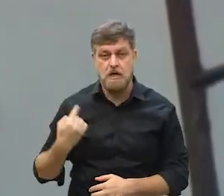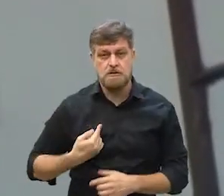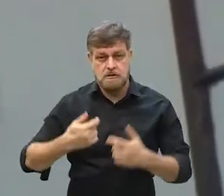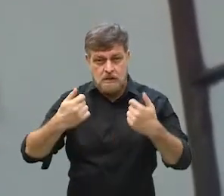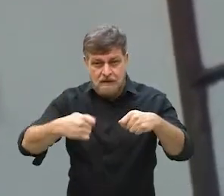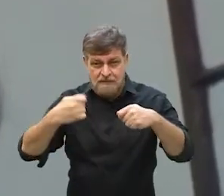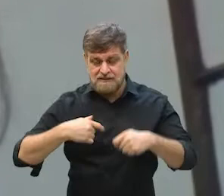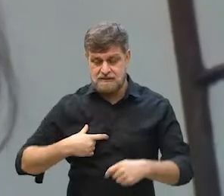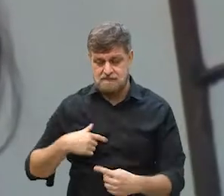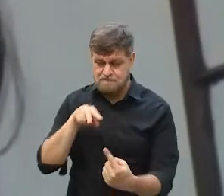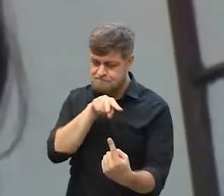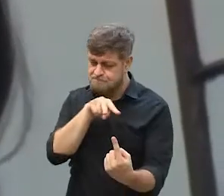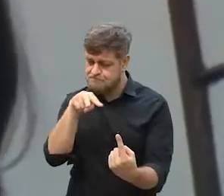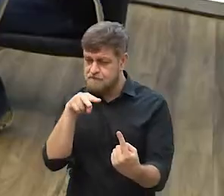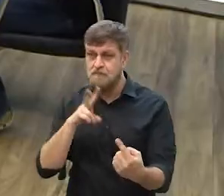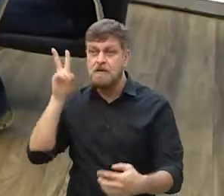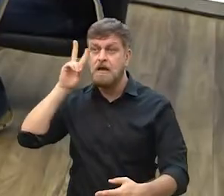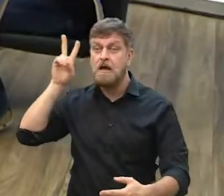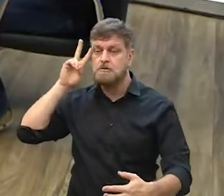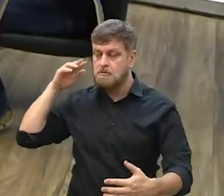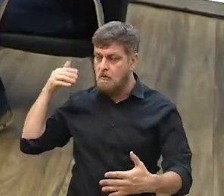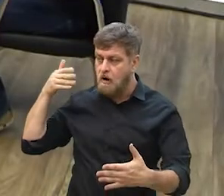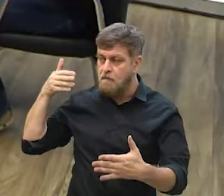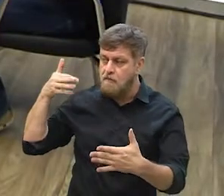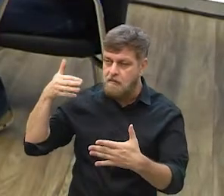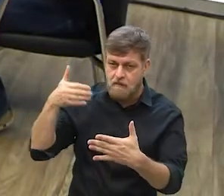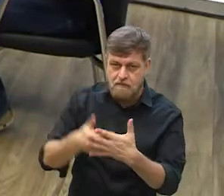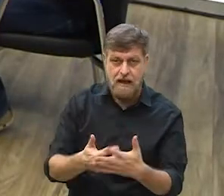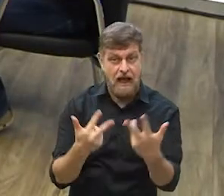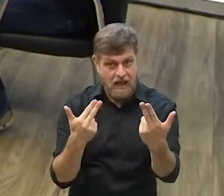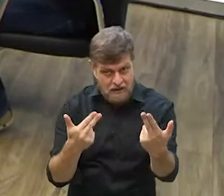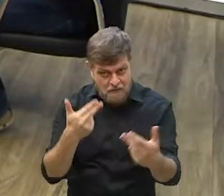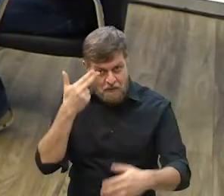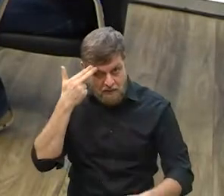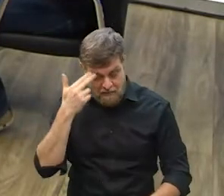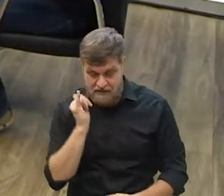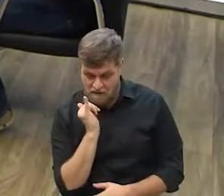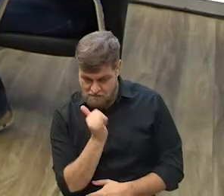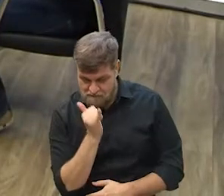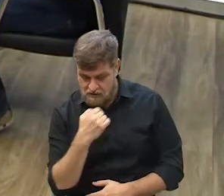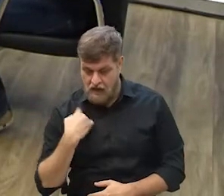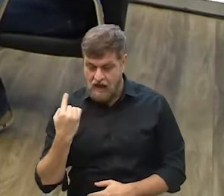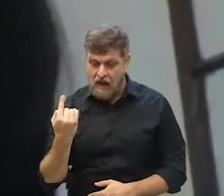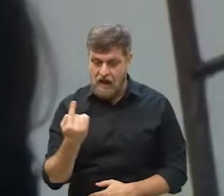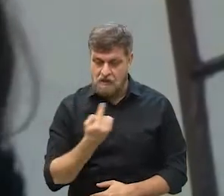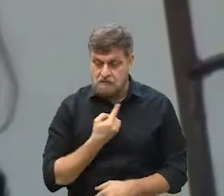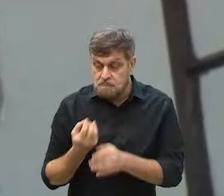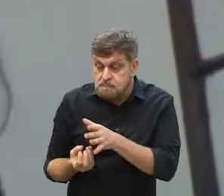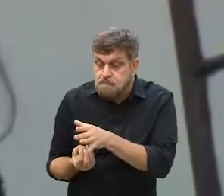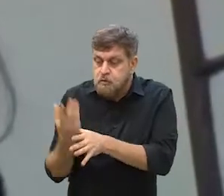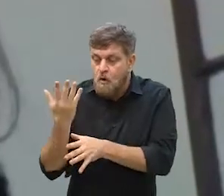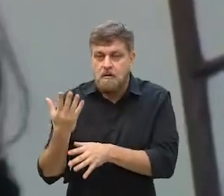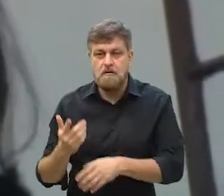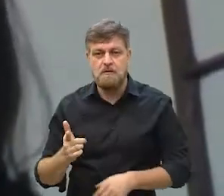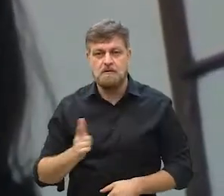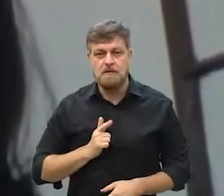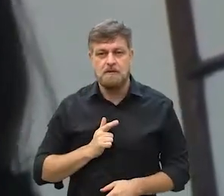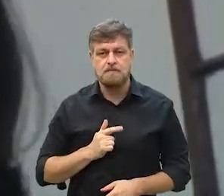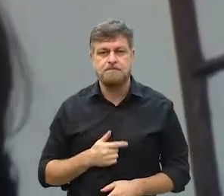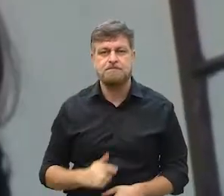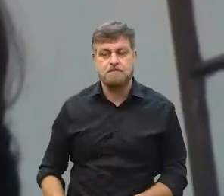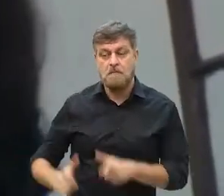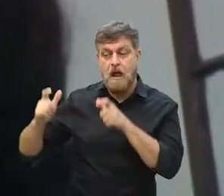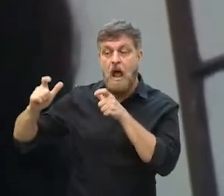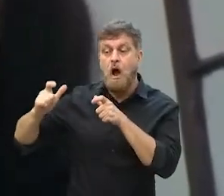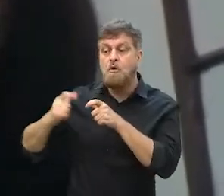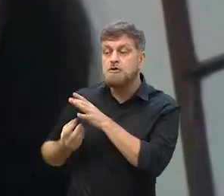precisamos olhar do ponto de vista histórico, o que você acabou de mencionar, a nossa formação, né? Então, de onde